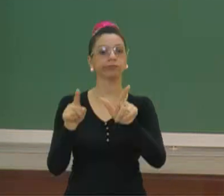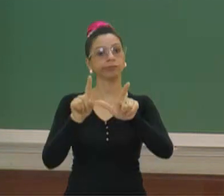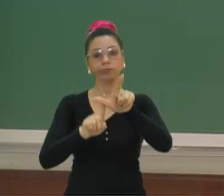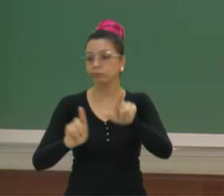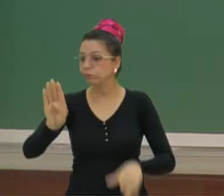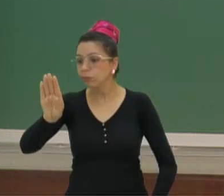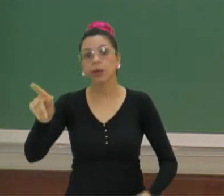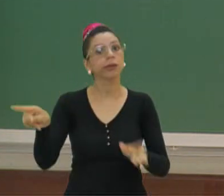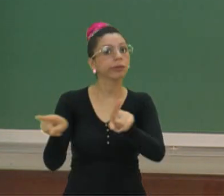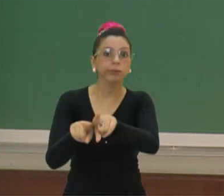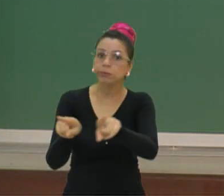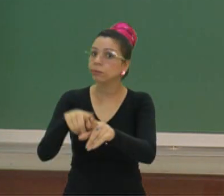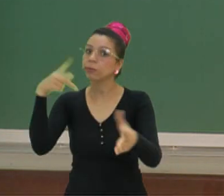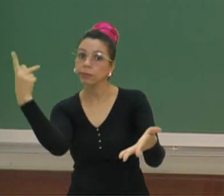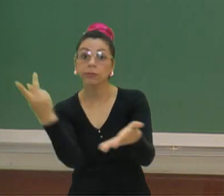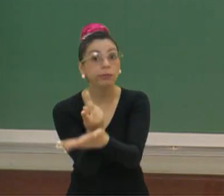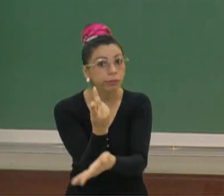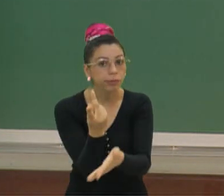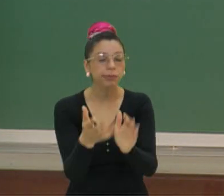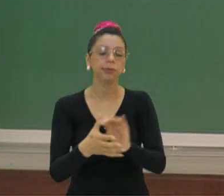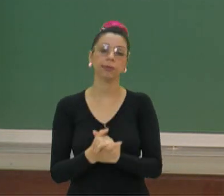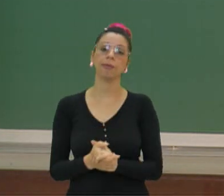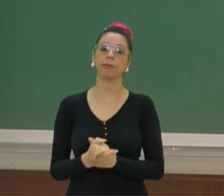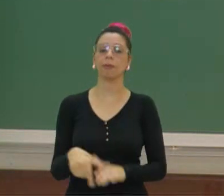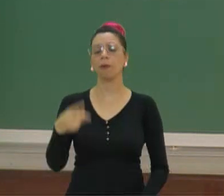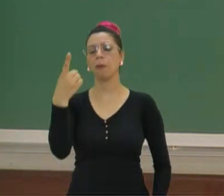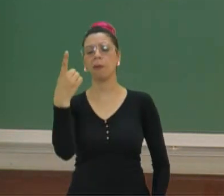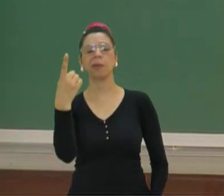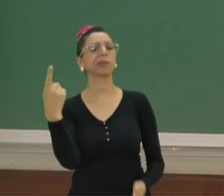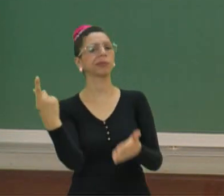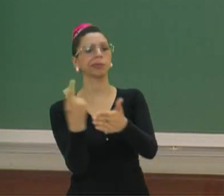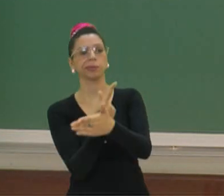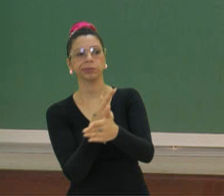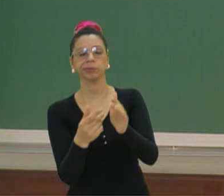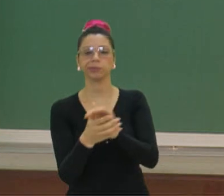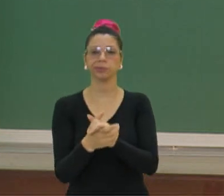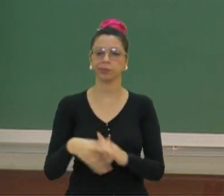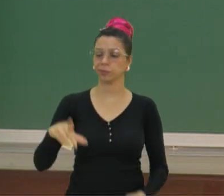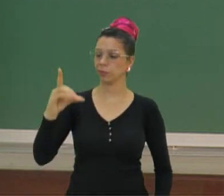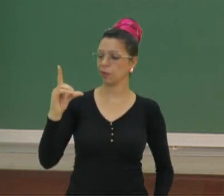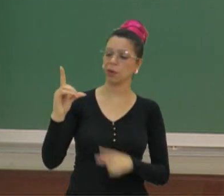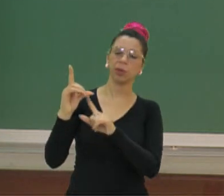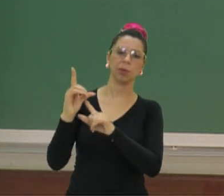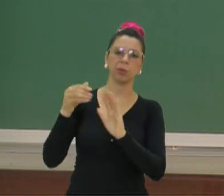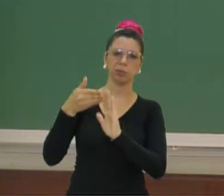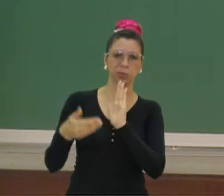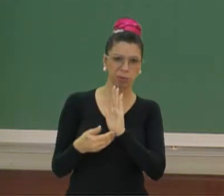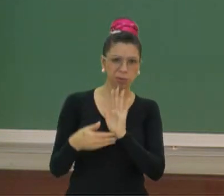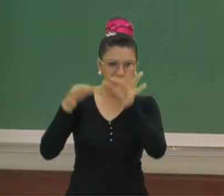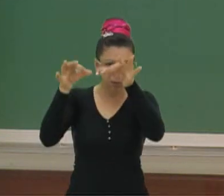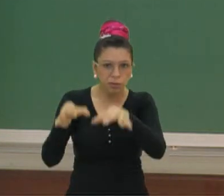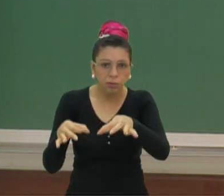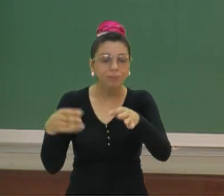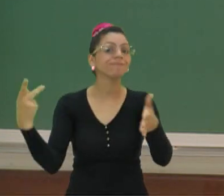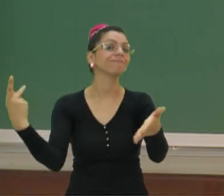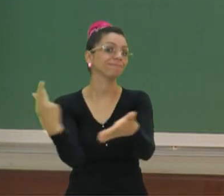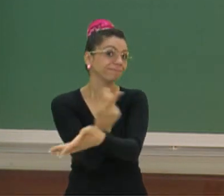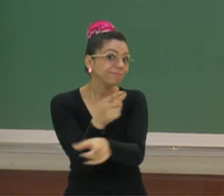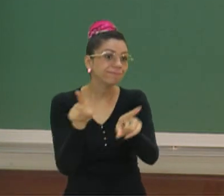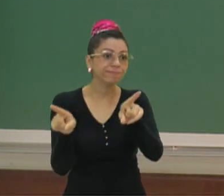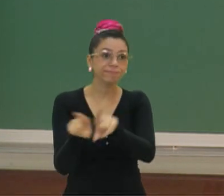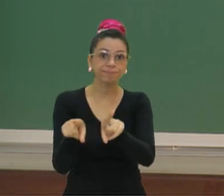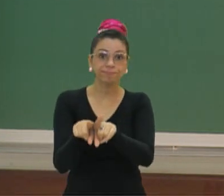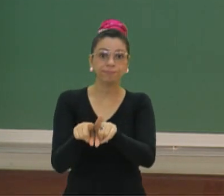não pode ser. Veja lá, se a 1 está errada, a letra D, todas corretas, também não pode ser. Ou